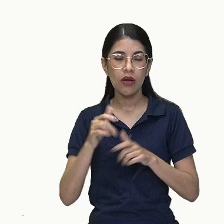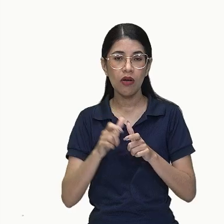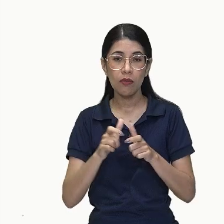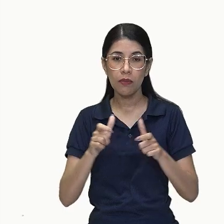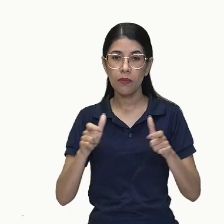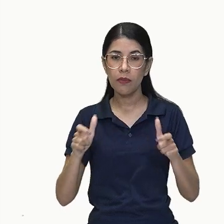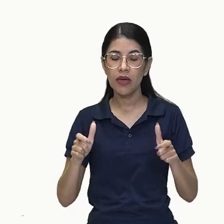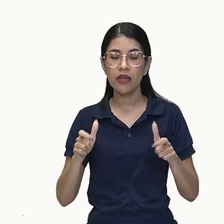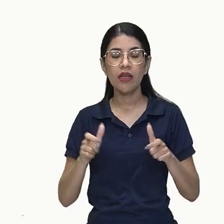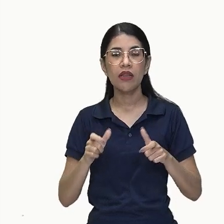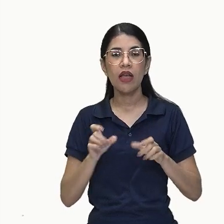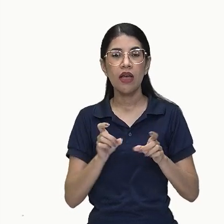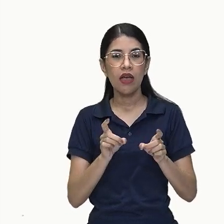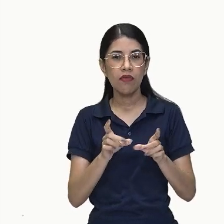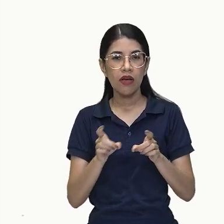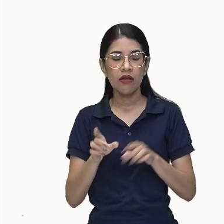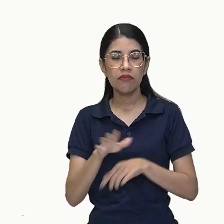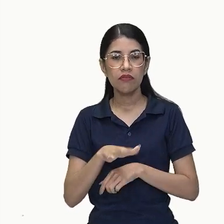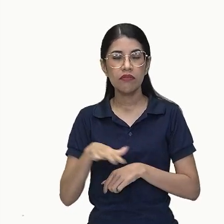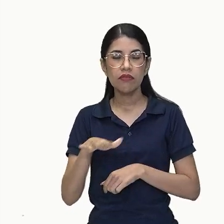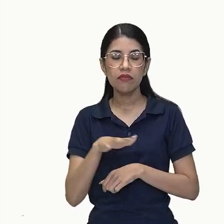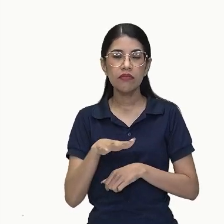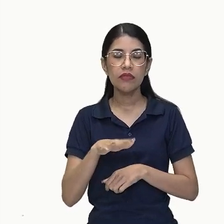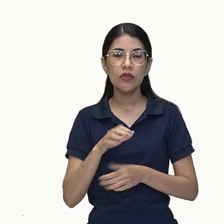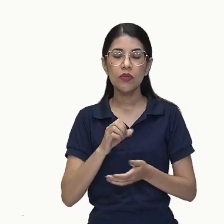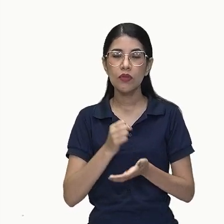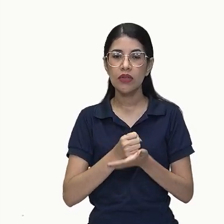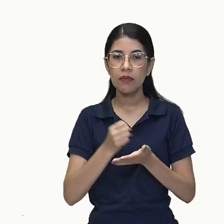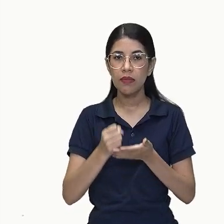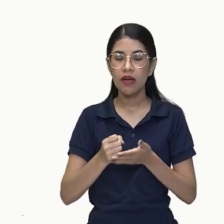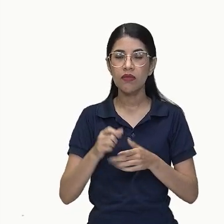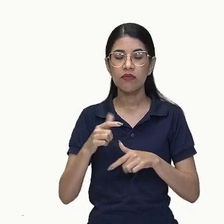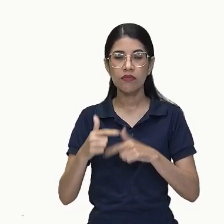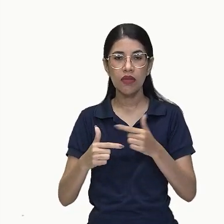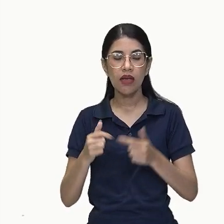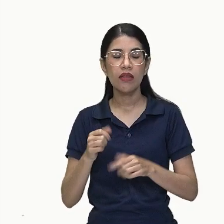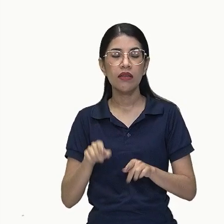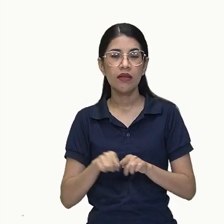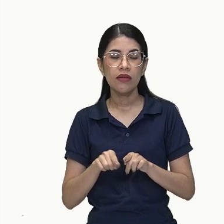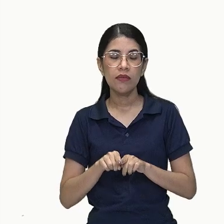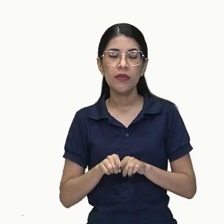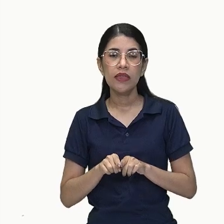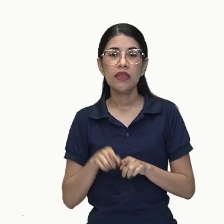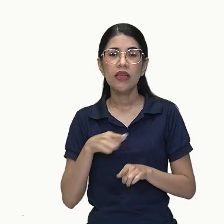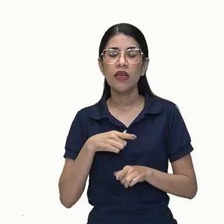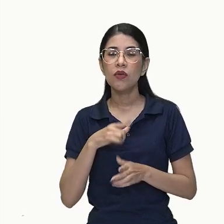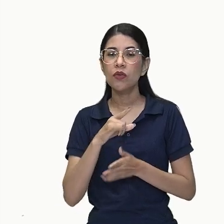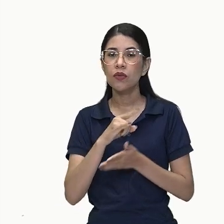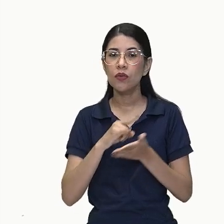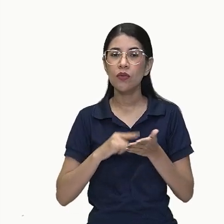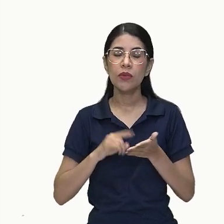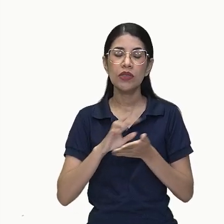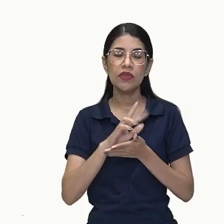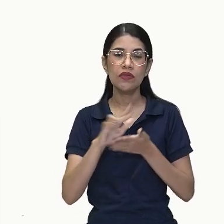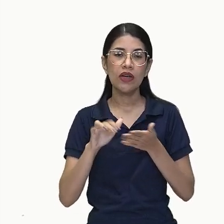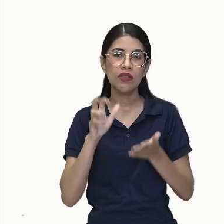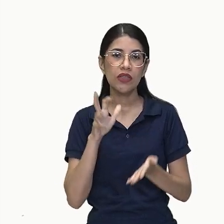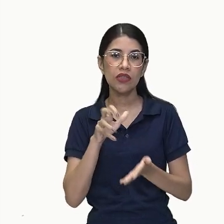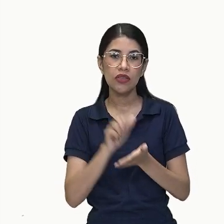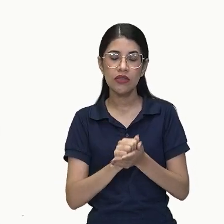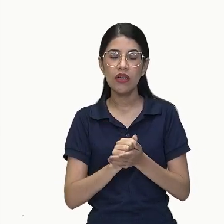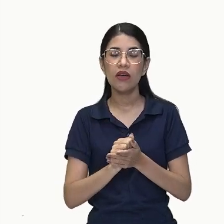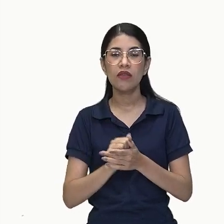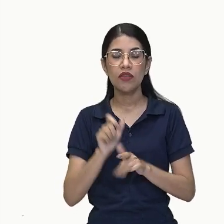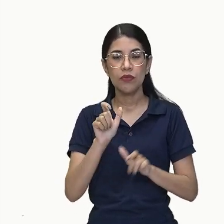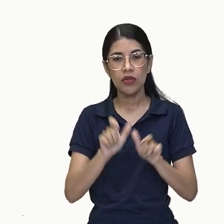uma política, né, uma política nacional de documentação, né, de registro desses estrangeiros. Então, eles